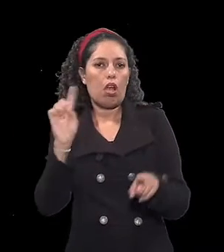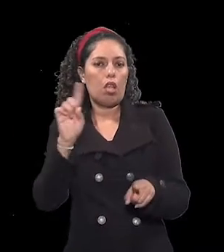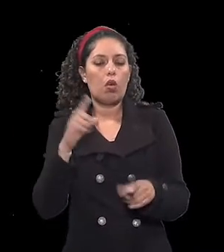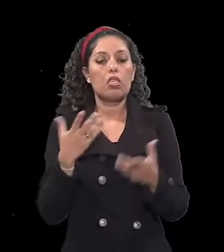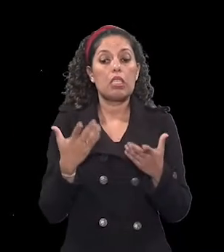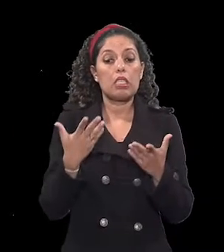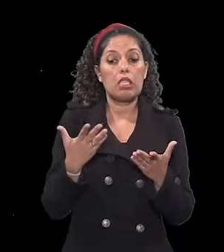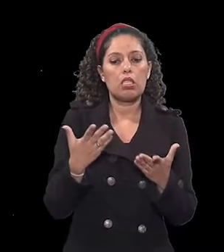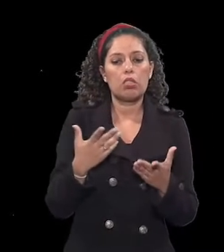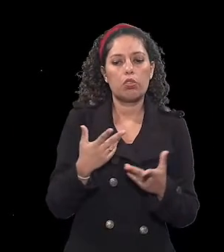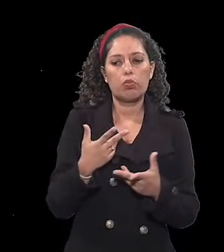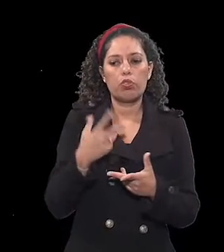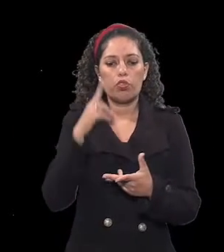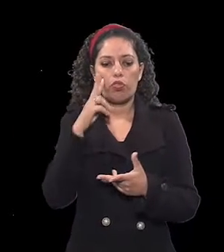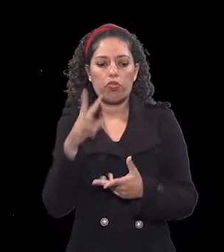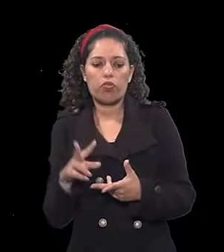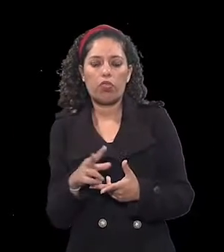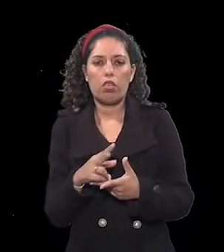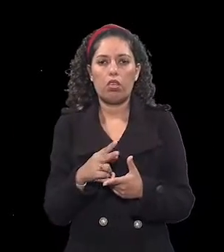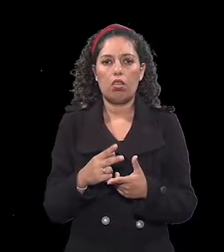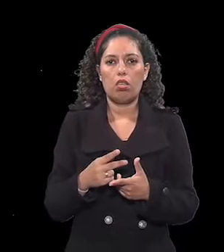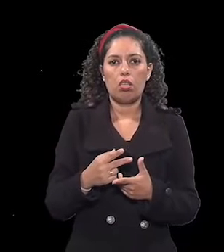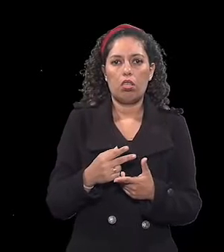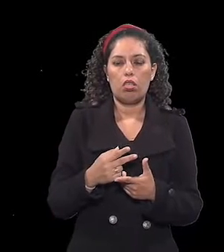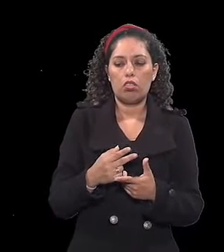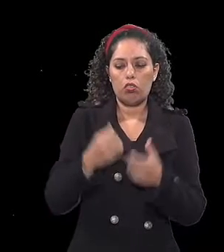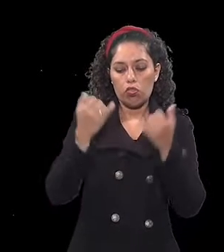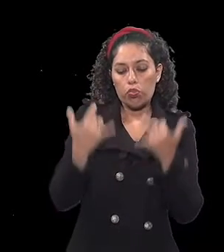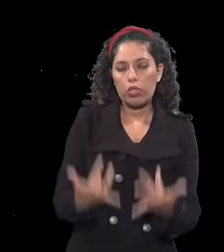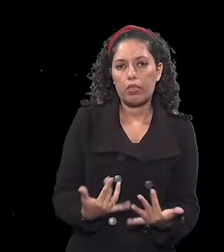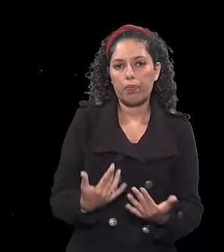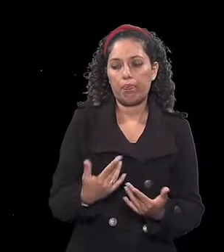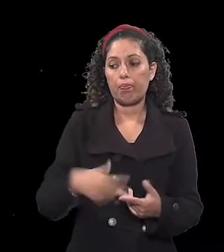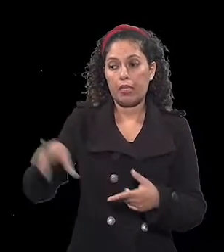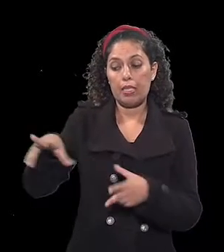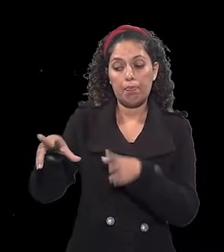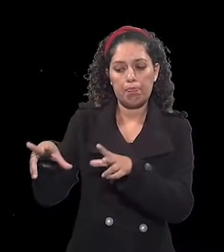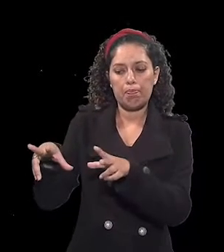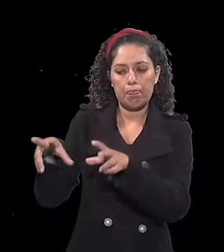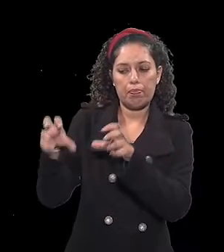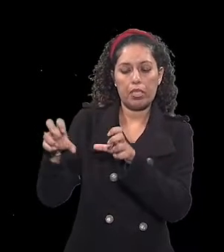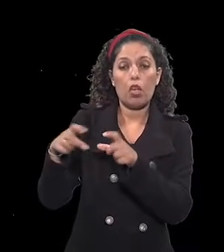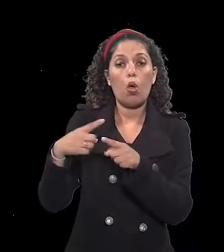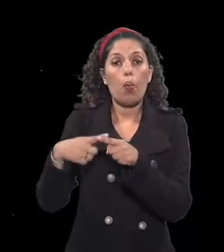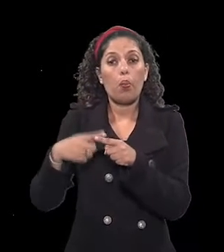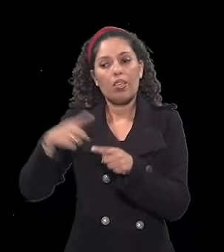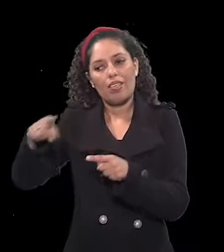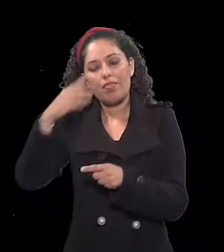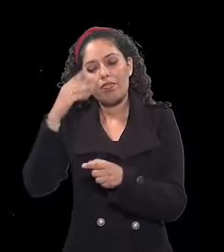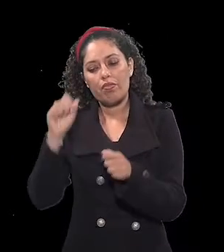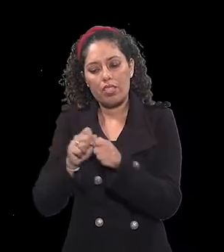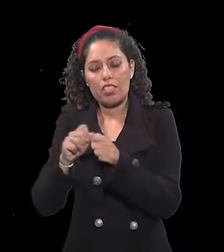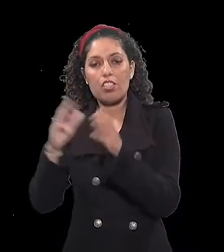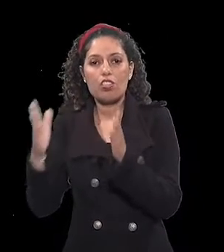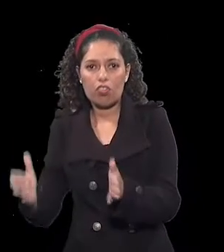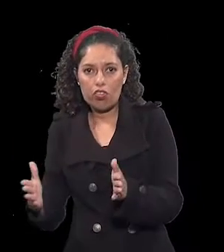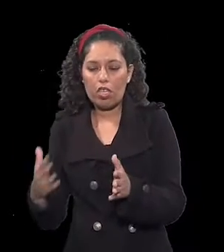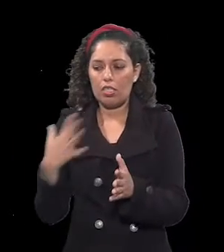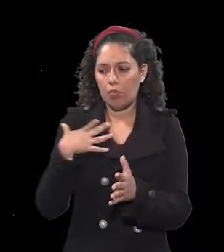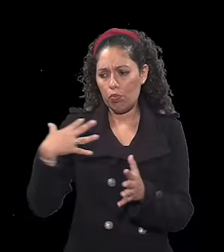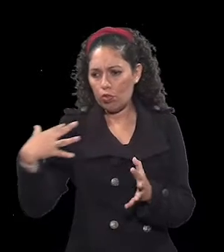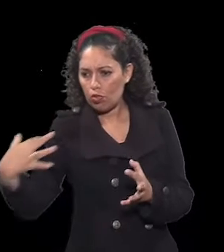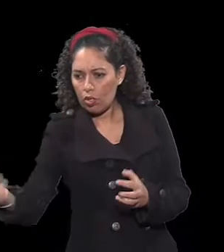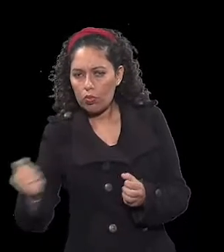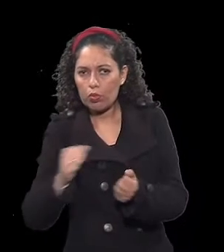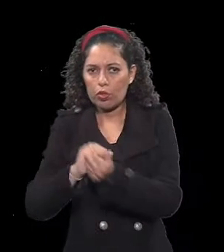funk, assim, também é uma preocupação muito, muito grande com a questão melódica para dentro do funk. Isso chamou a atenção dele, que ele também já fazia isso, e me convidou para fazer dupla